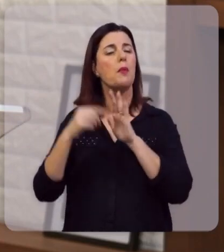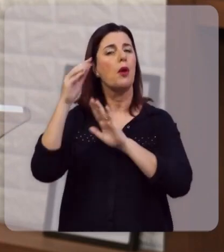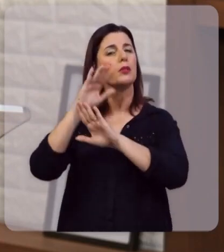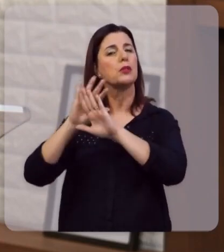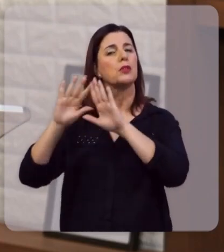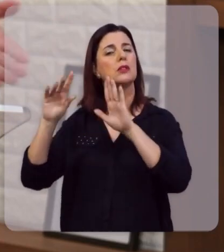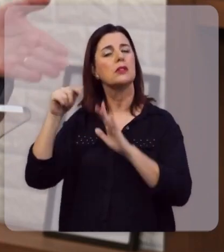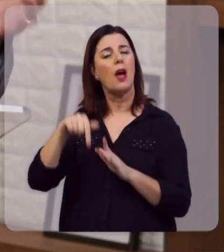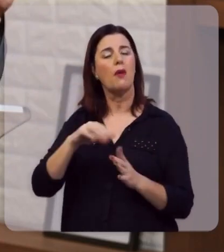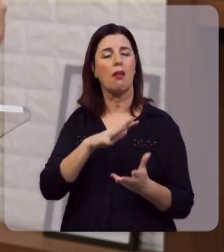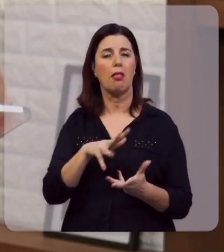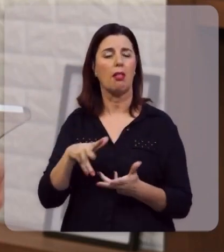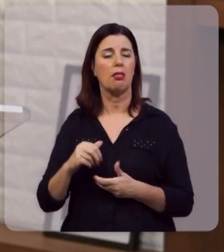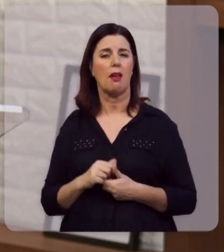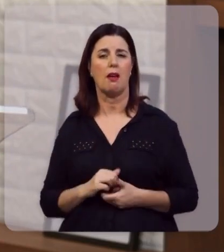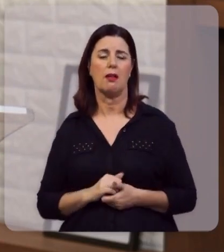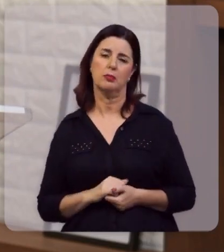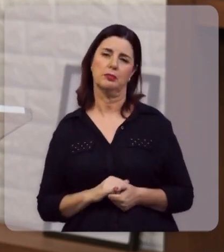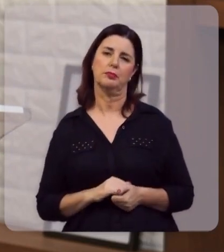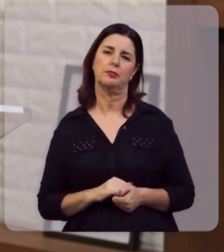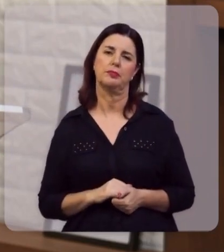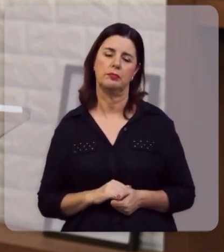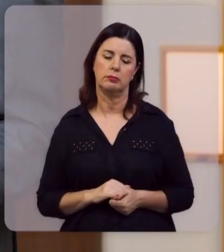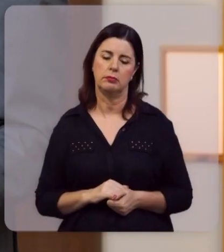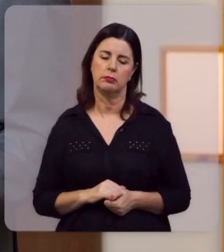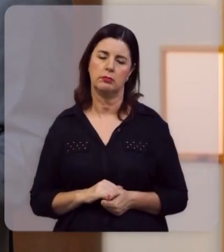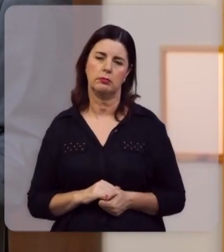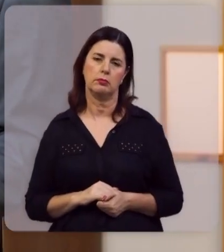do céu na terra.